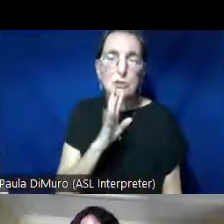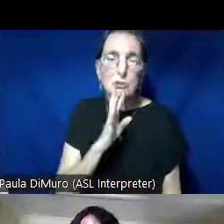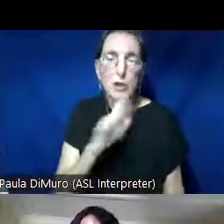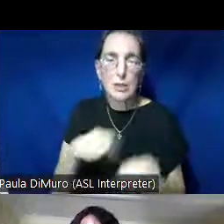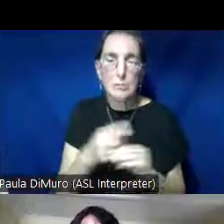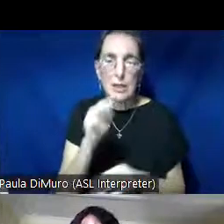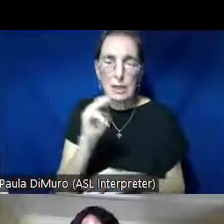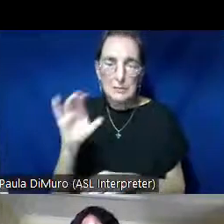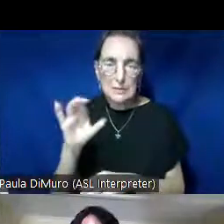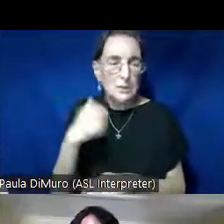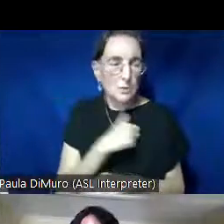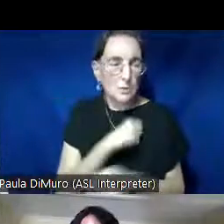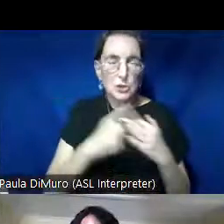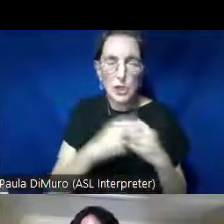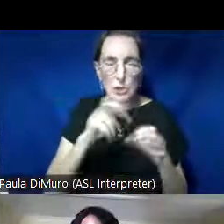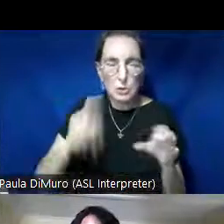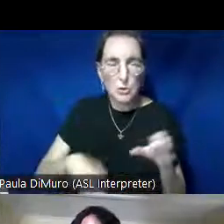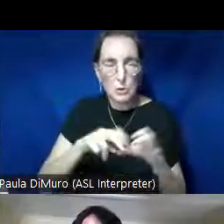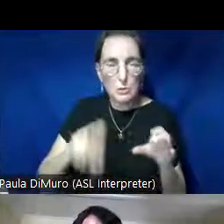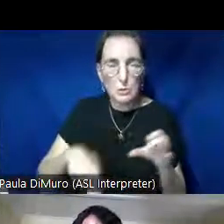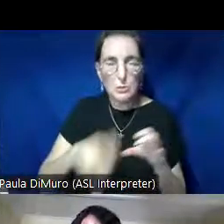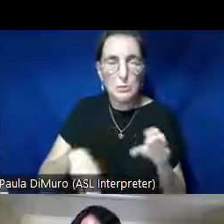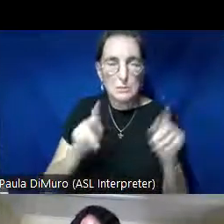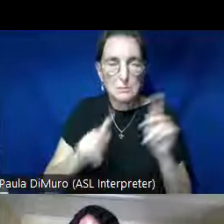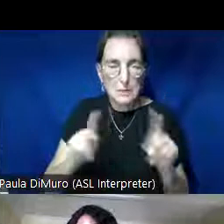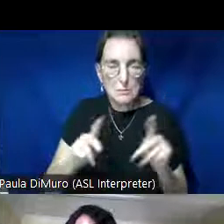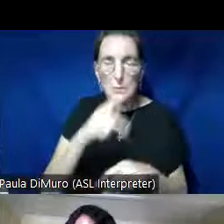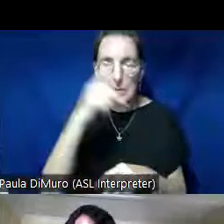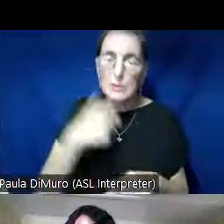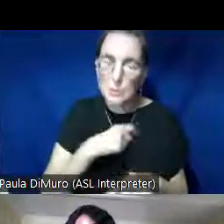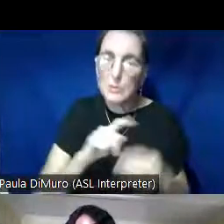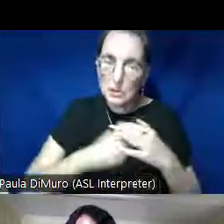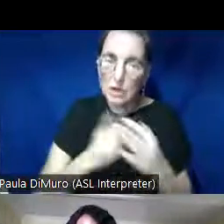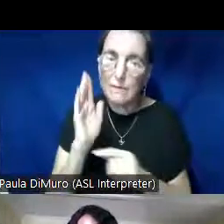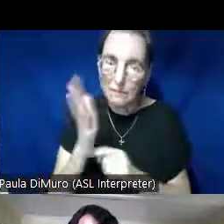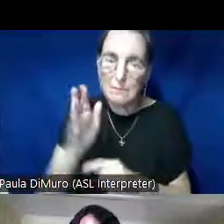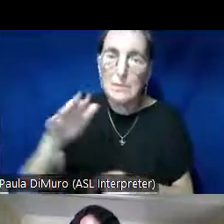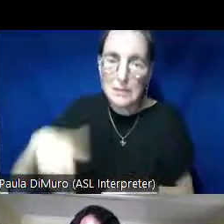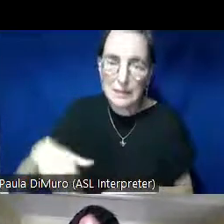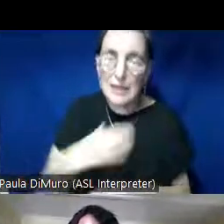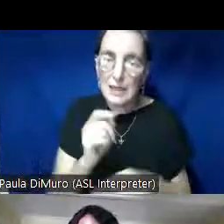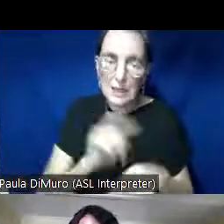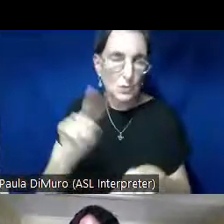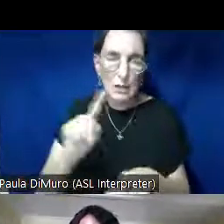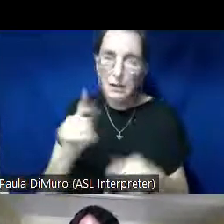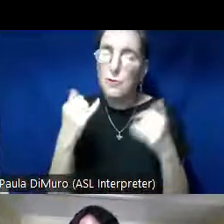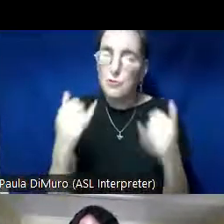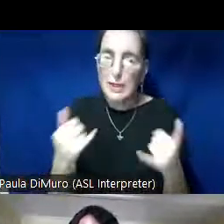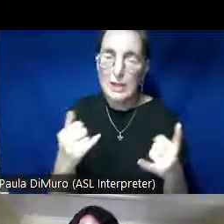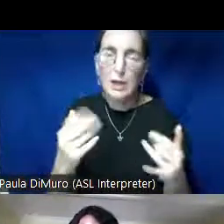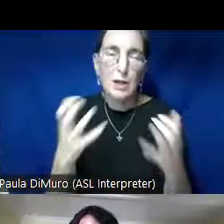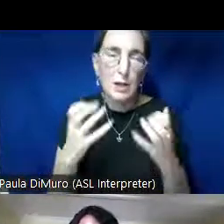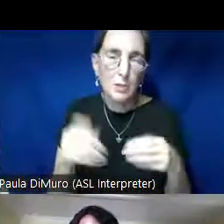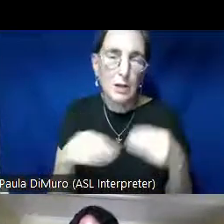falar sobre MPP e nisso começa a perder Jenkins no começo 5 minutos